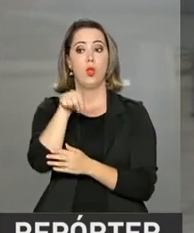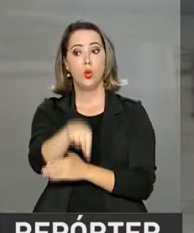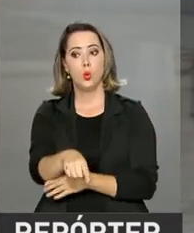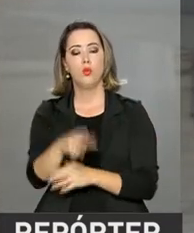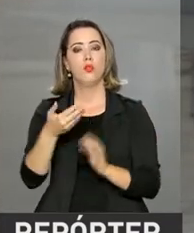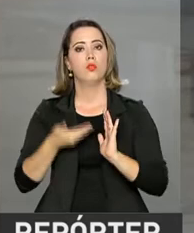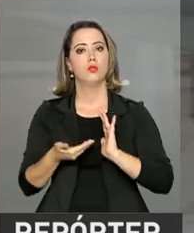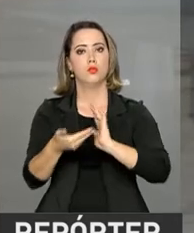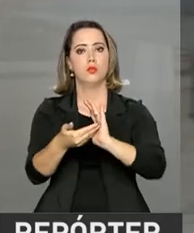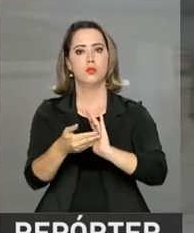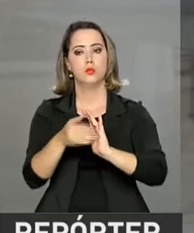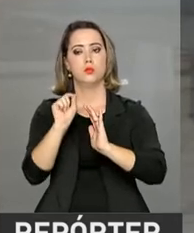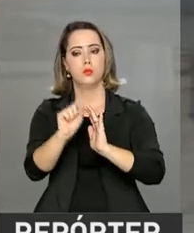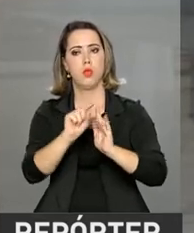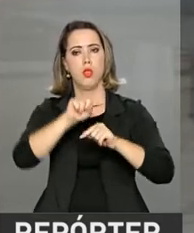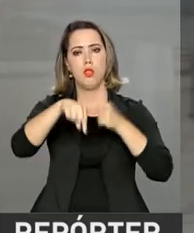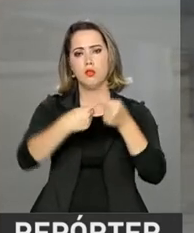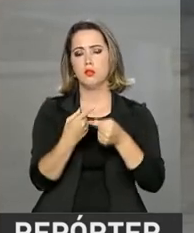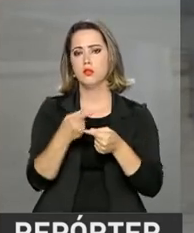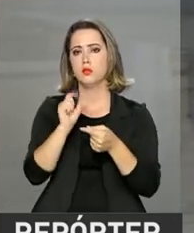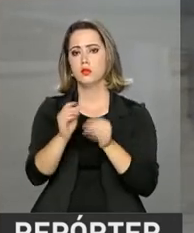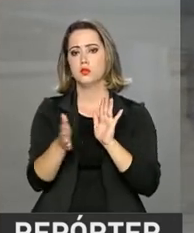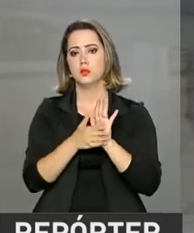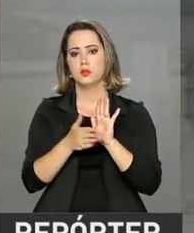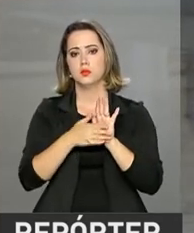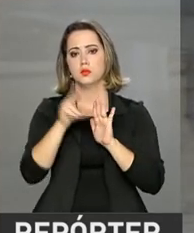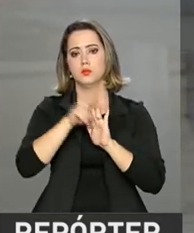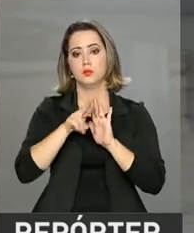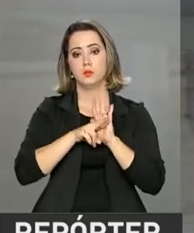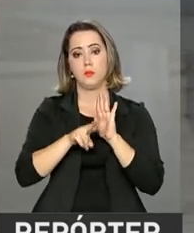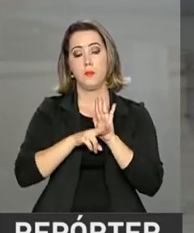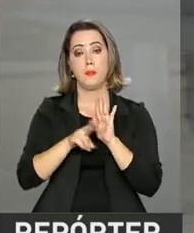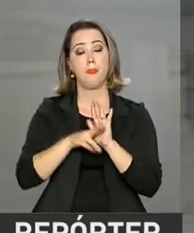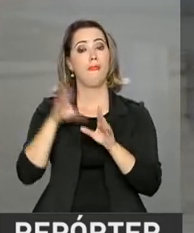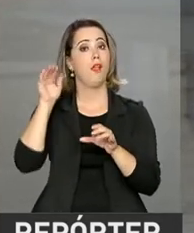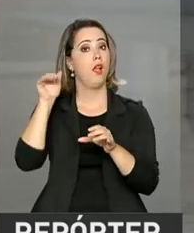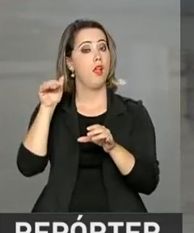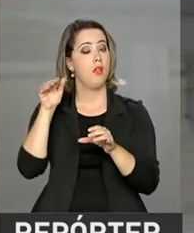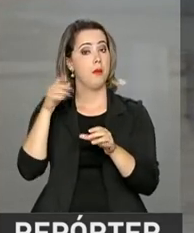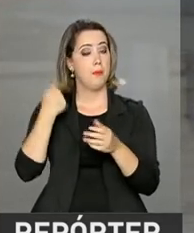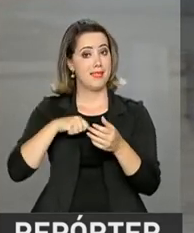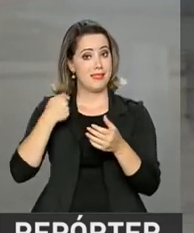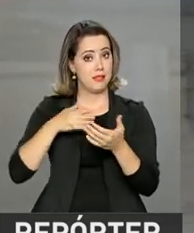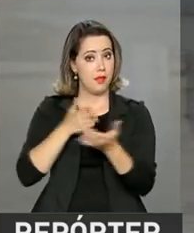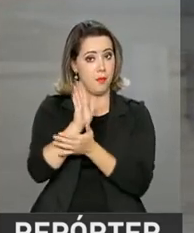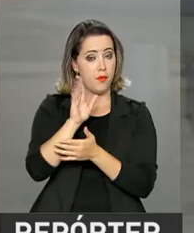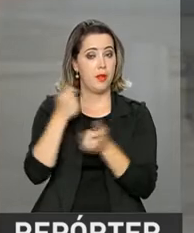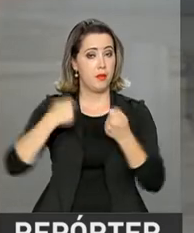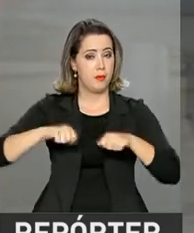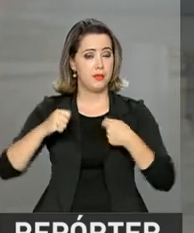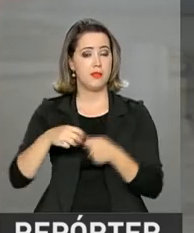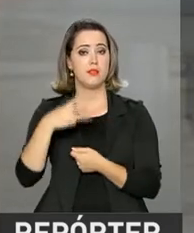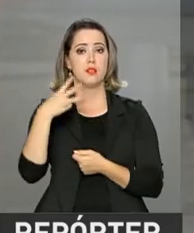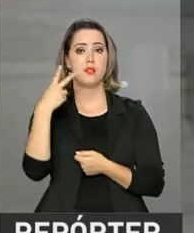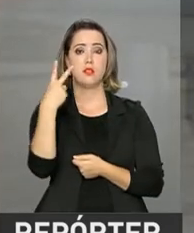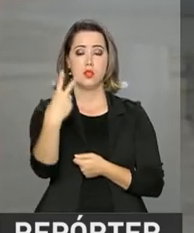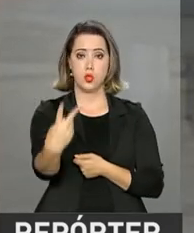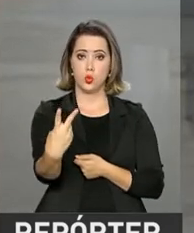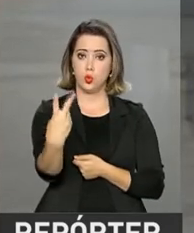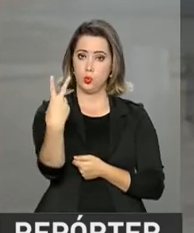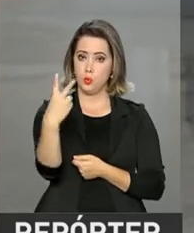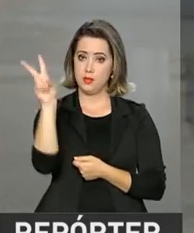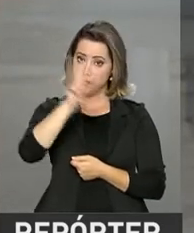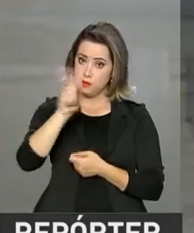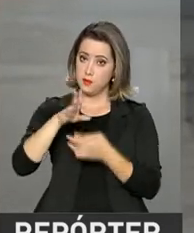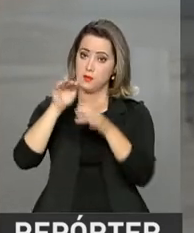da câmara para a proposta de reforma da previdência social ser aprovada são necessários dois turnos de